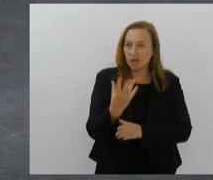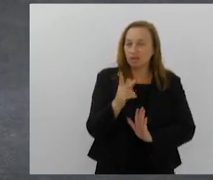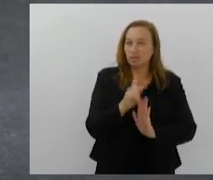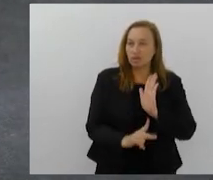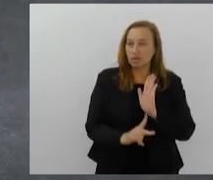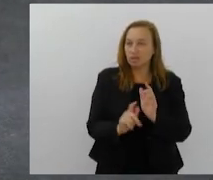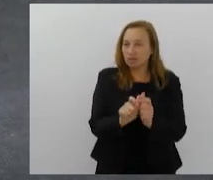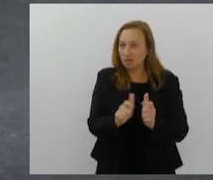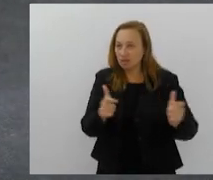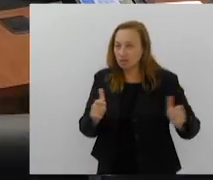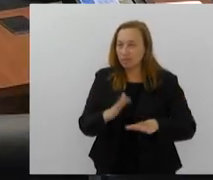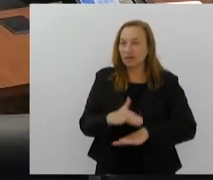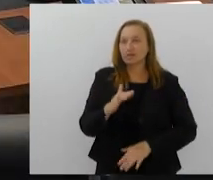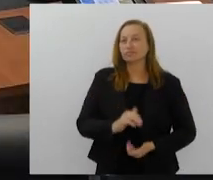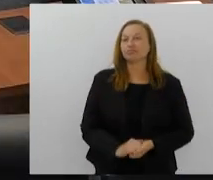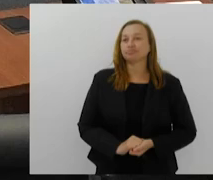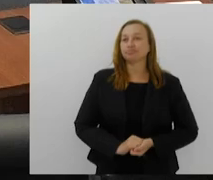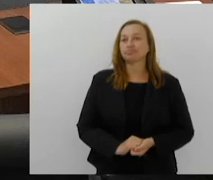mais abrangente.